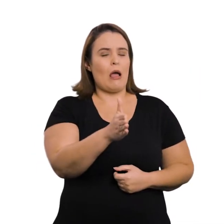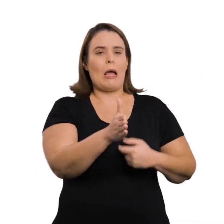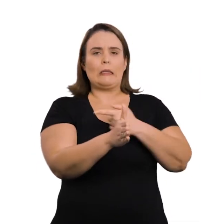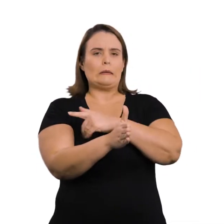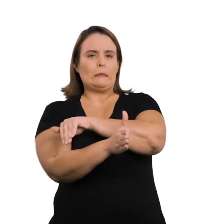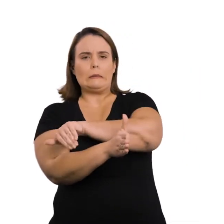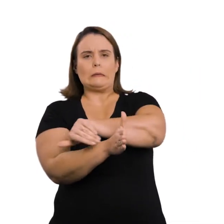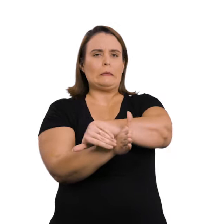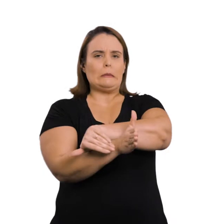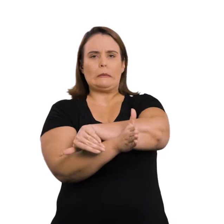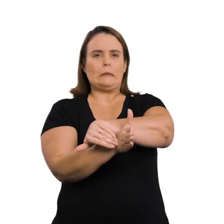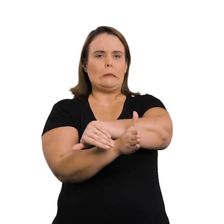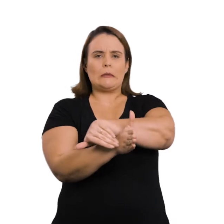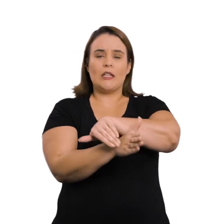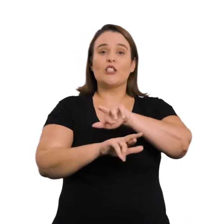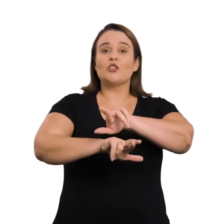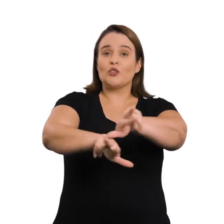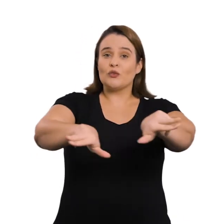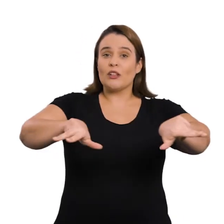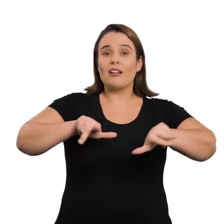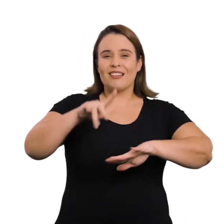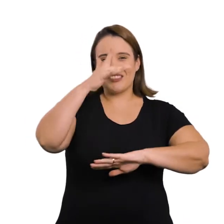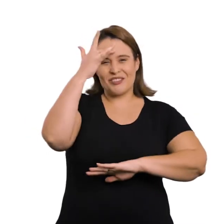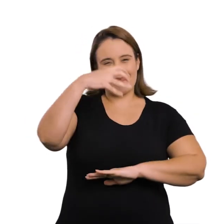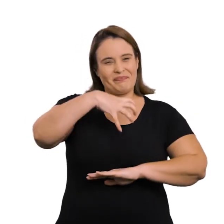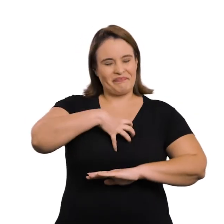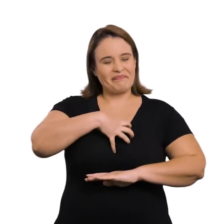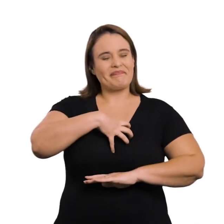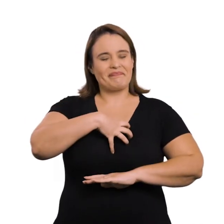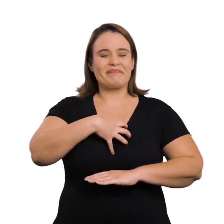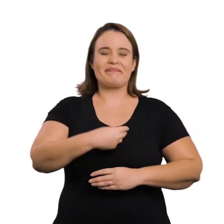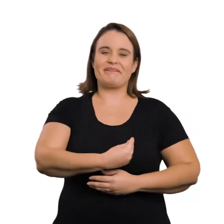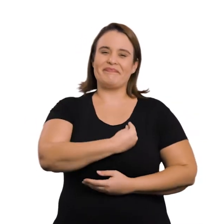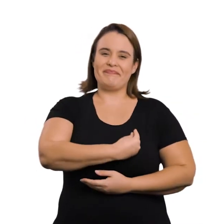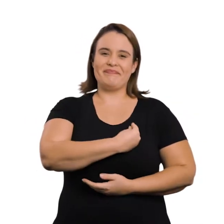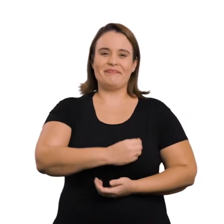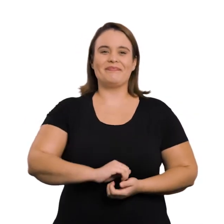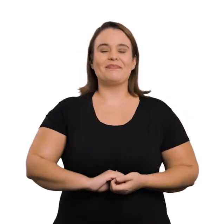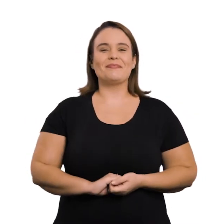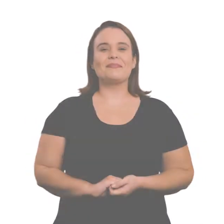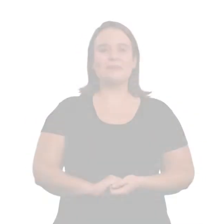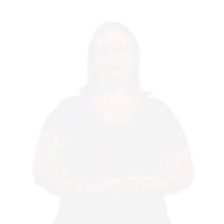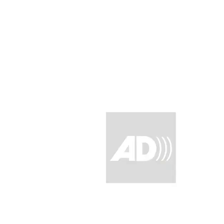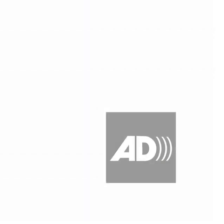inviabilizam a plena inclusão das pessoas com deficiência em diferentes âmbitos da vida.